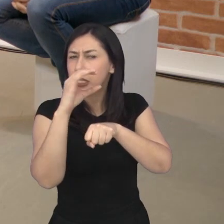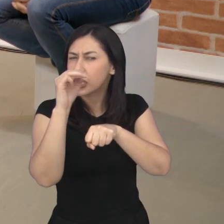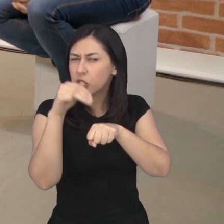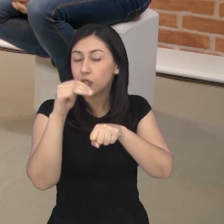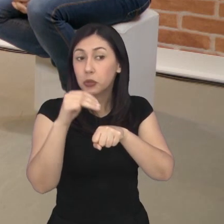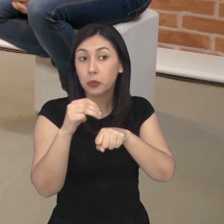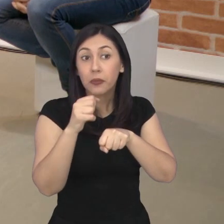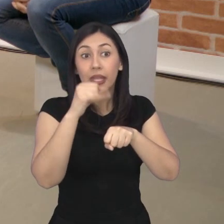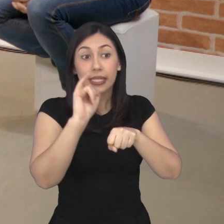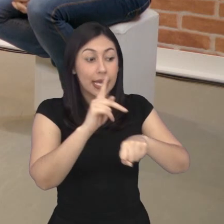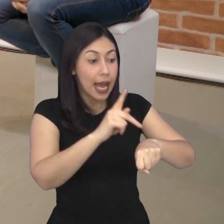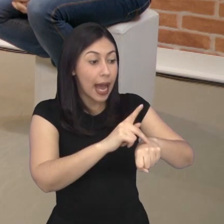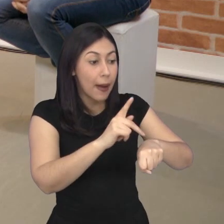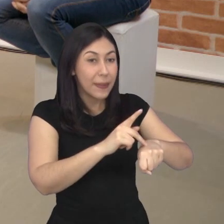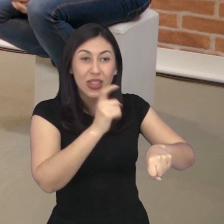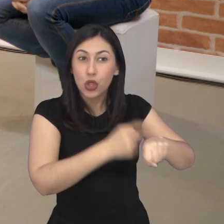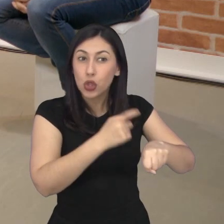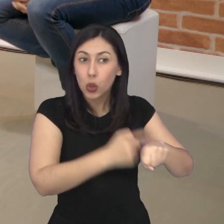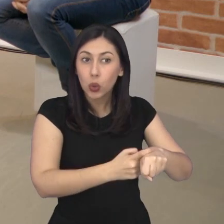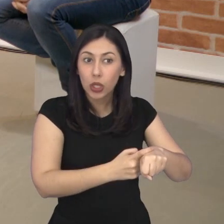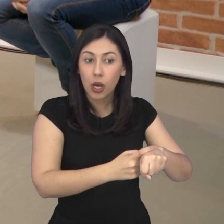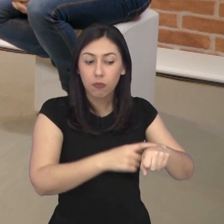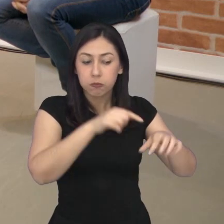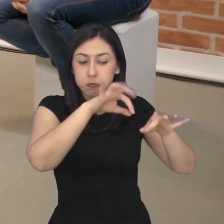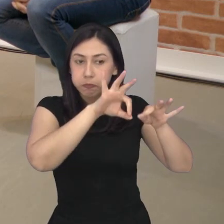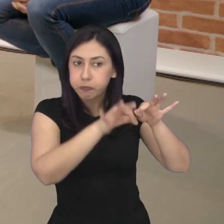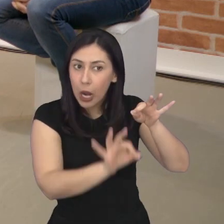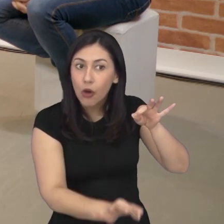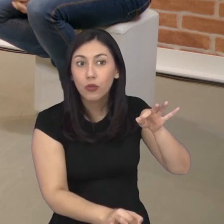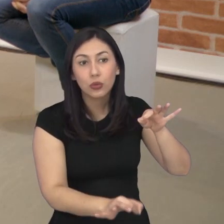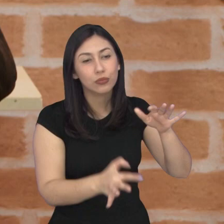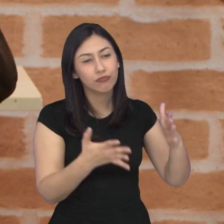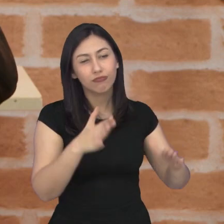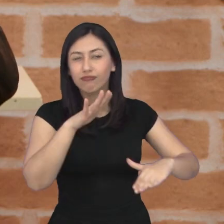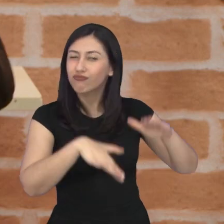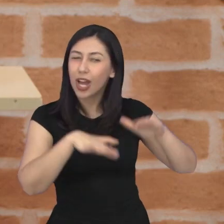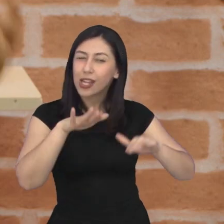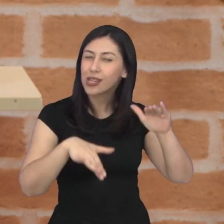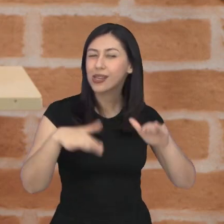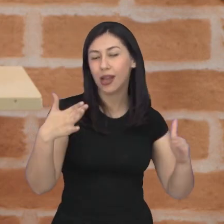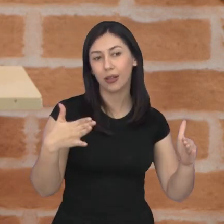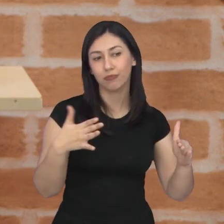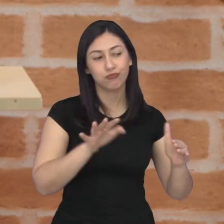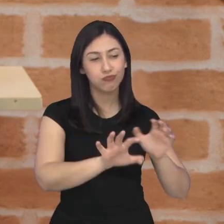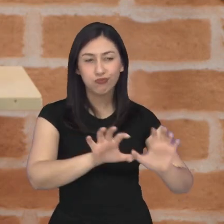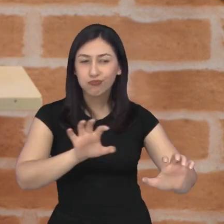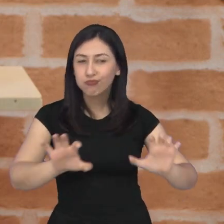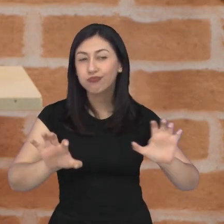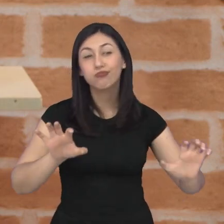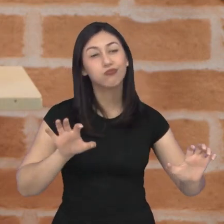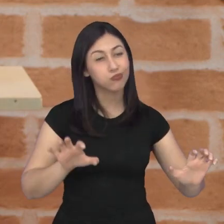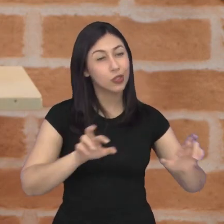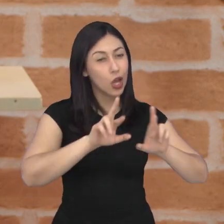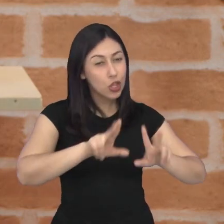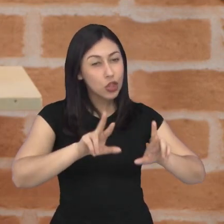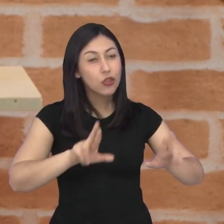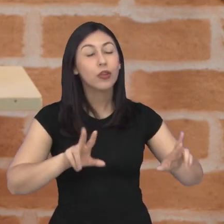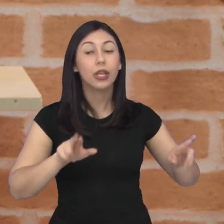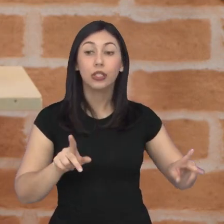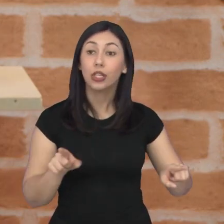embaixo. Se ela é mais arenosa, vai formando corredeira, né? Ou vai, né? Depende muito, tem várias situações geológicas.